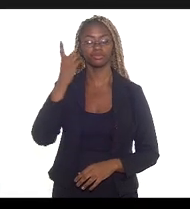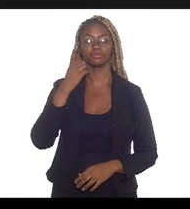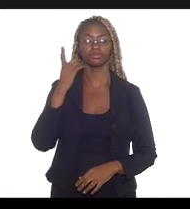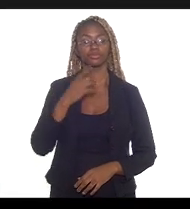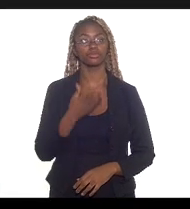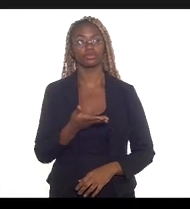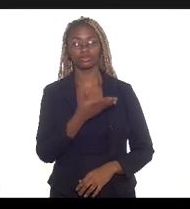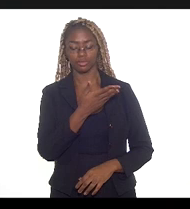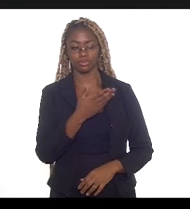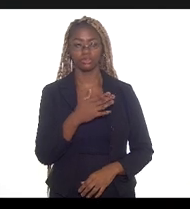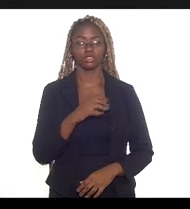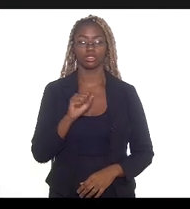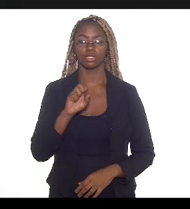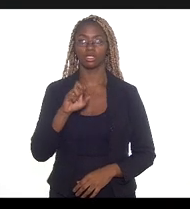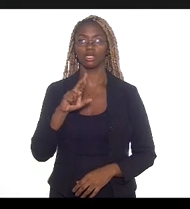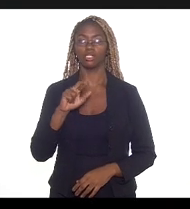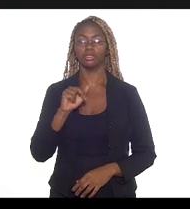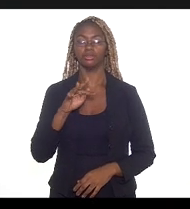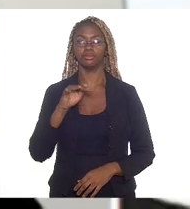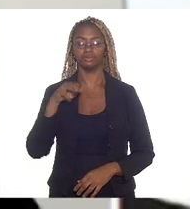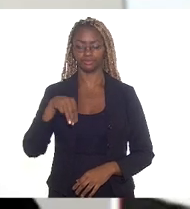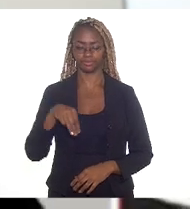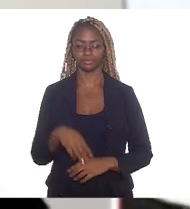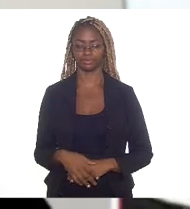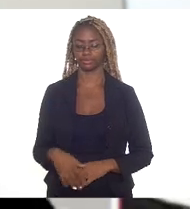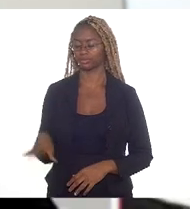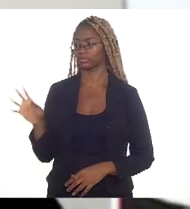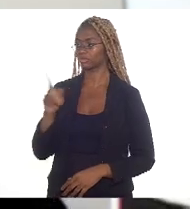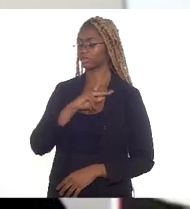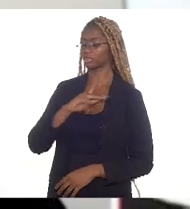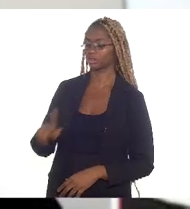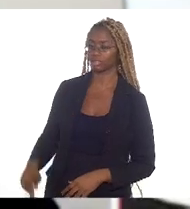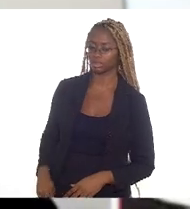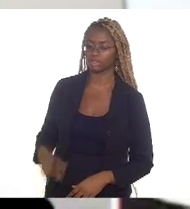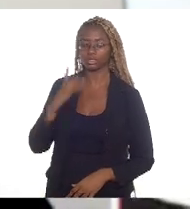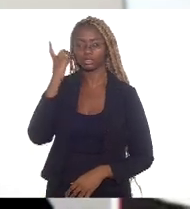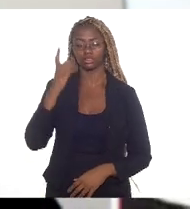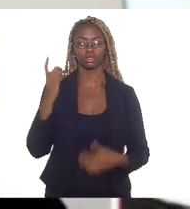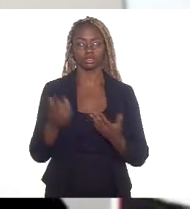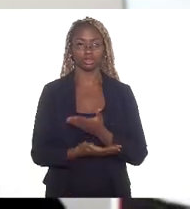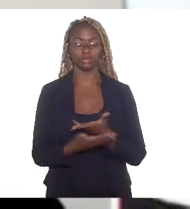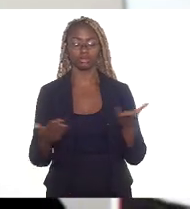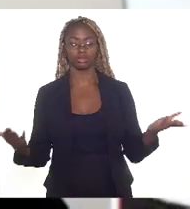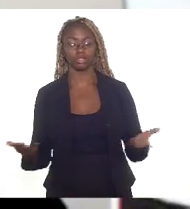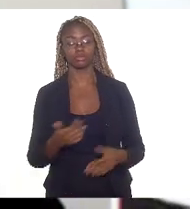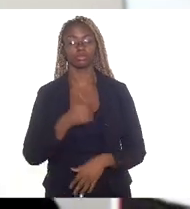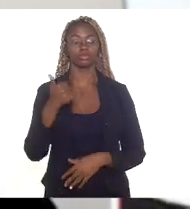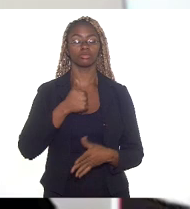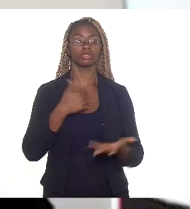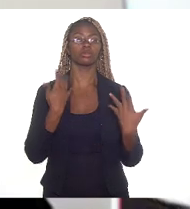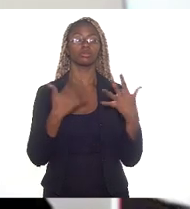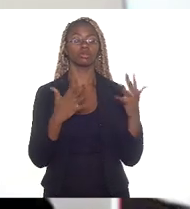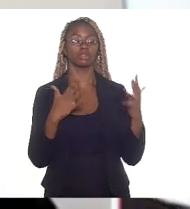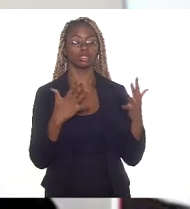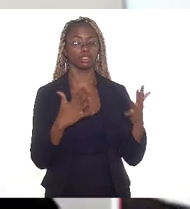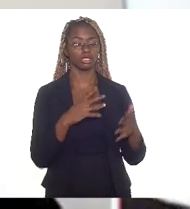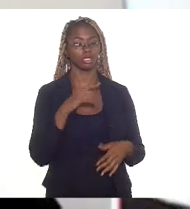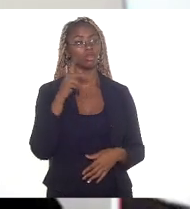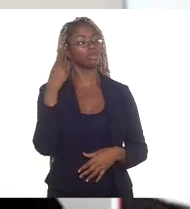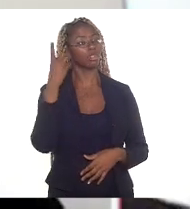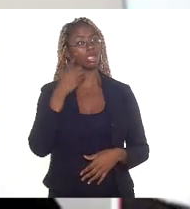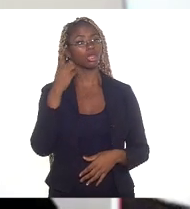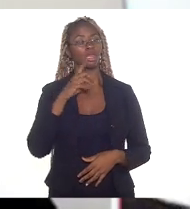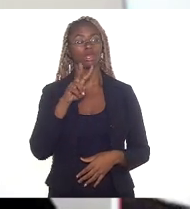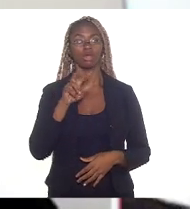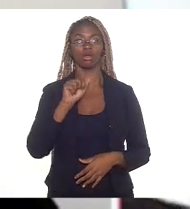Serafini. Senhor presidente, deputados e deputadas, quero, em primeiro lugar, parabenizar os deputados Valdeque Carneiro